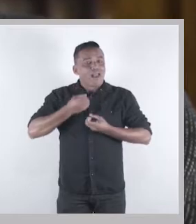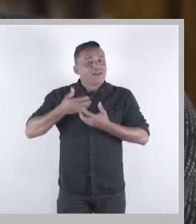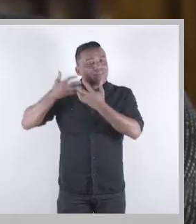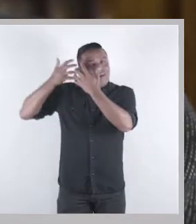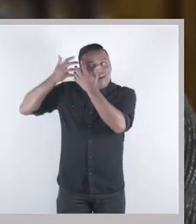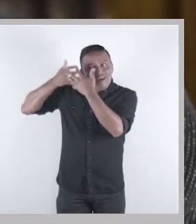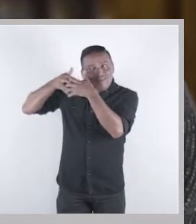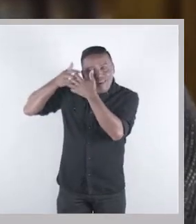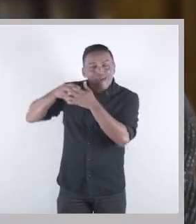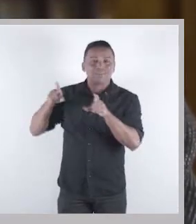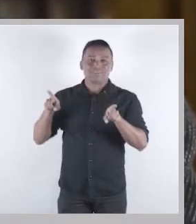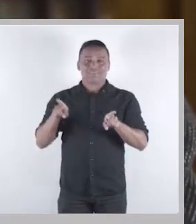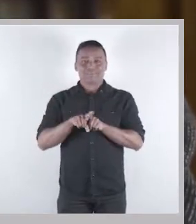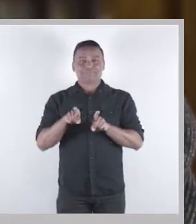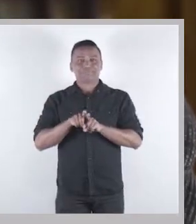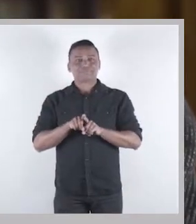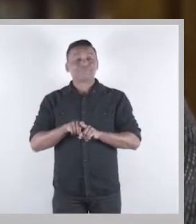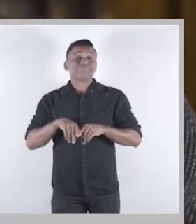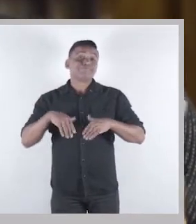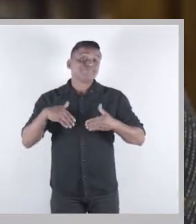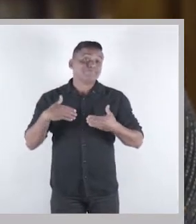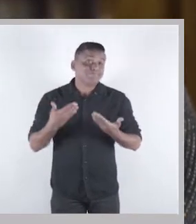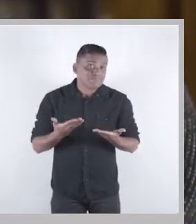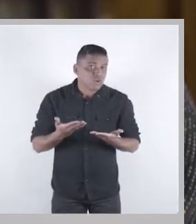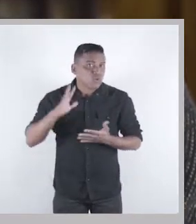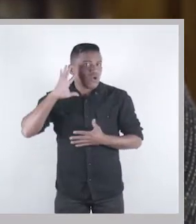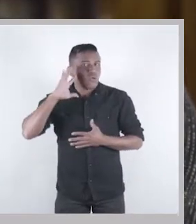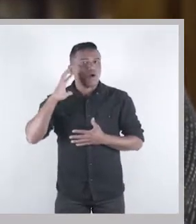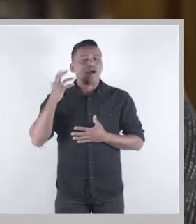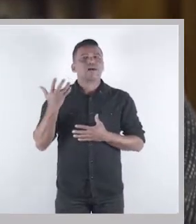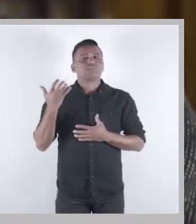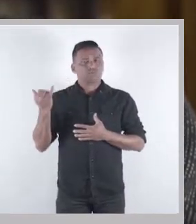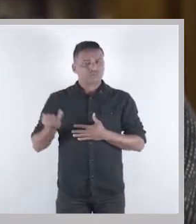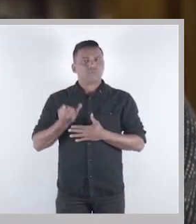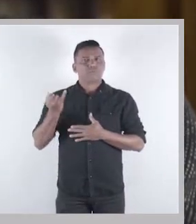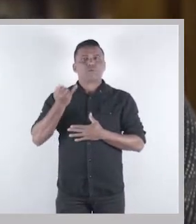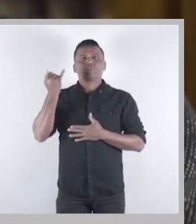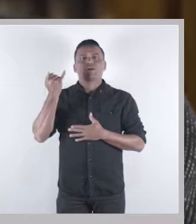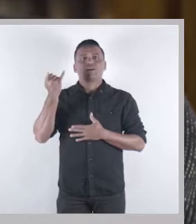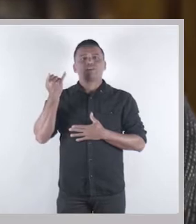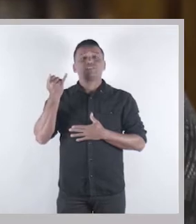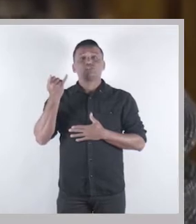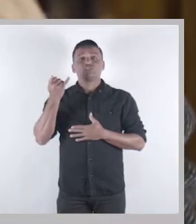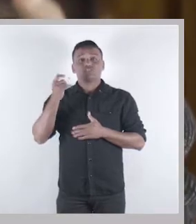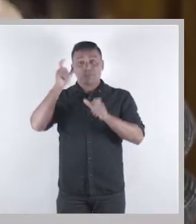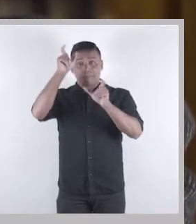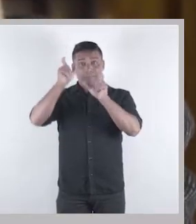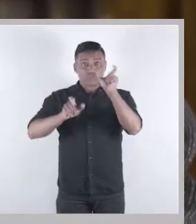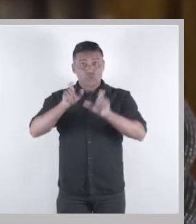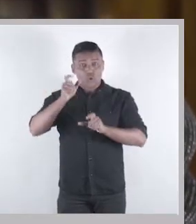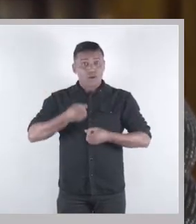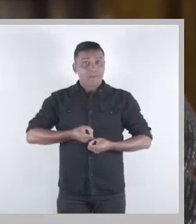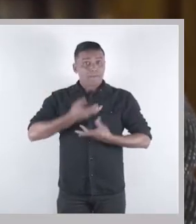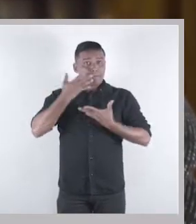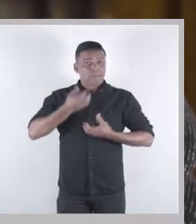é muito importante ao poeta está é em sintonia né antenado